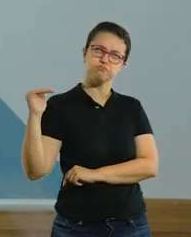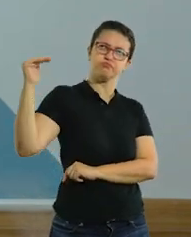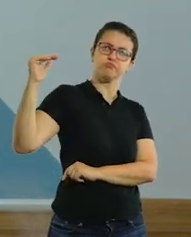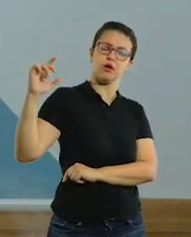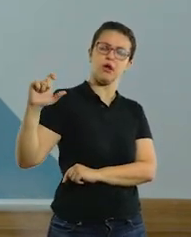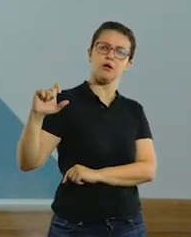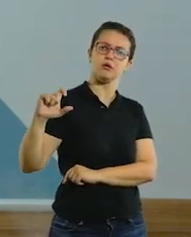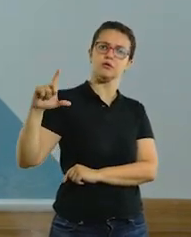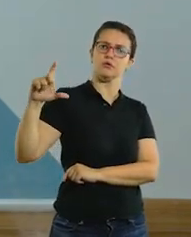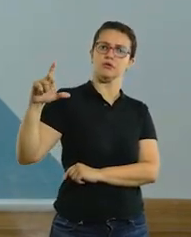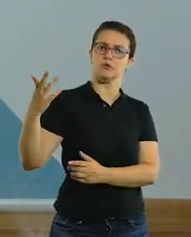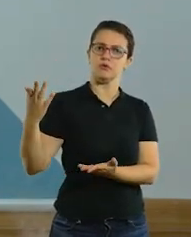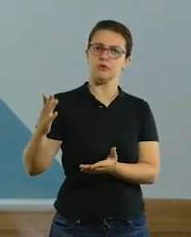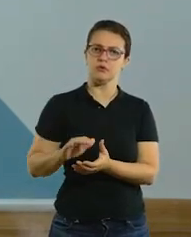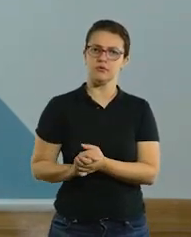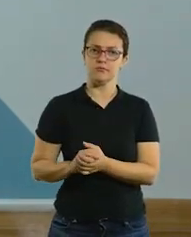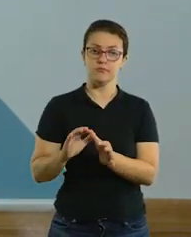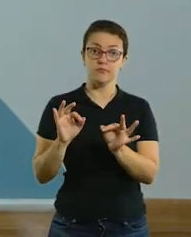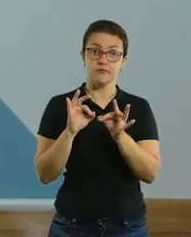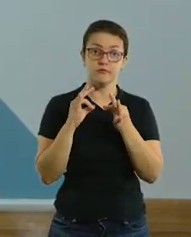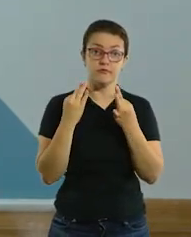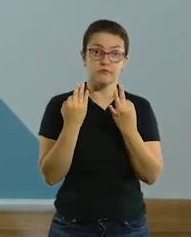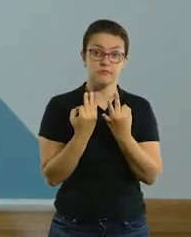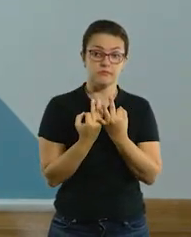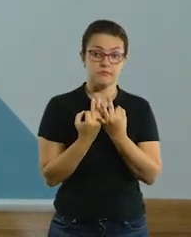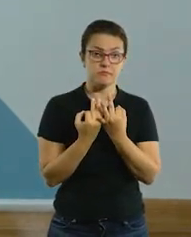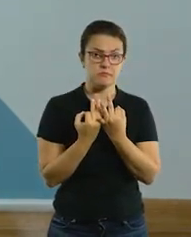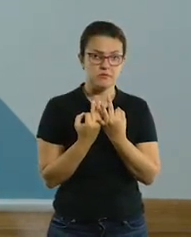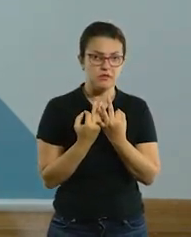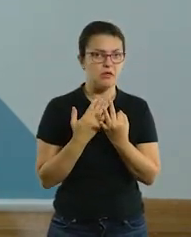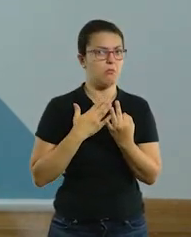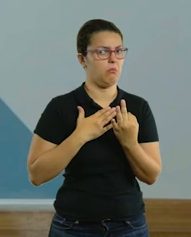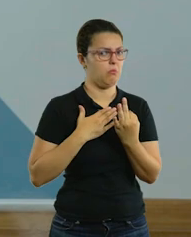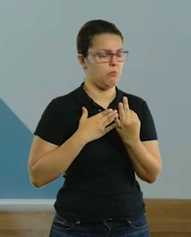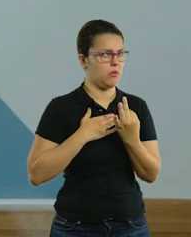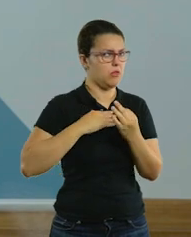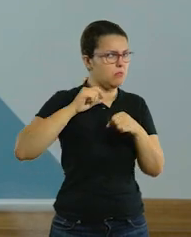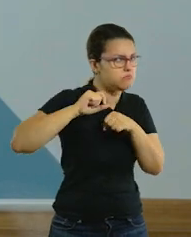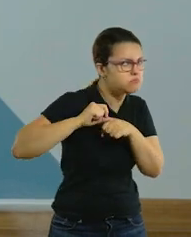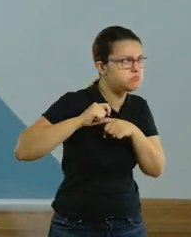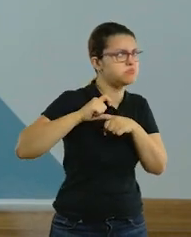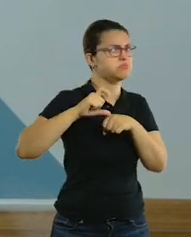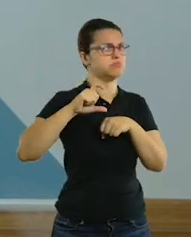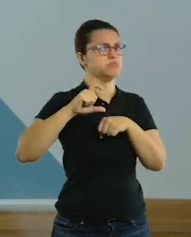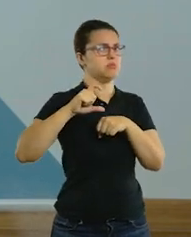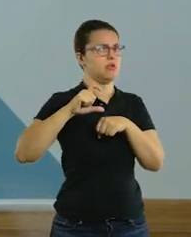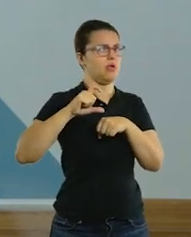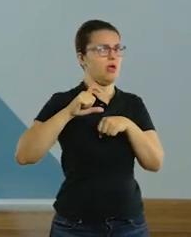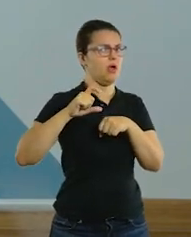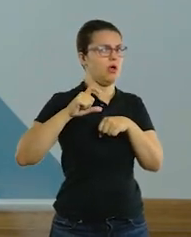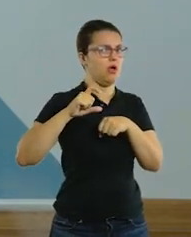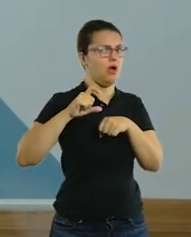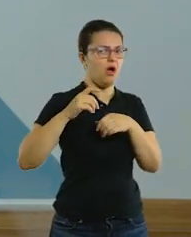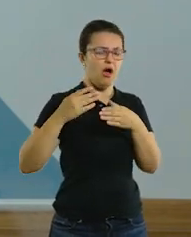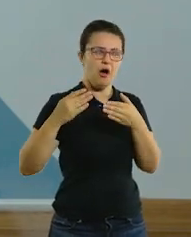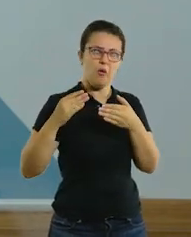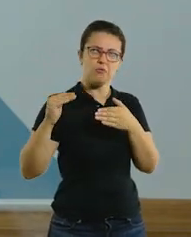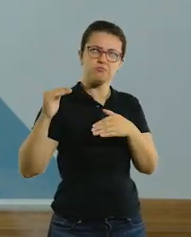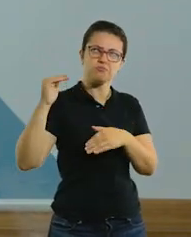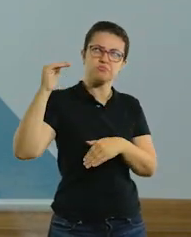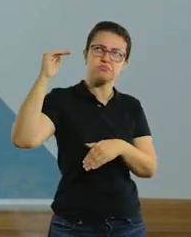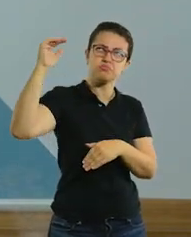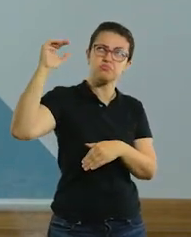diz que para a formiga ele é grande, mas para os adultos ele é